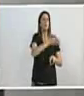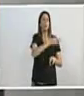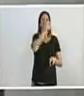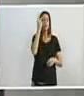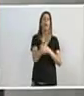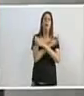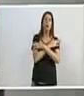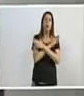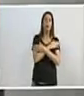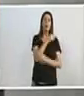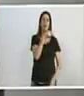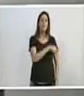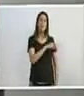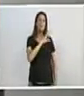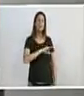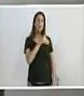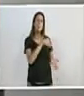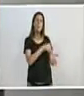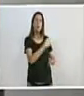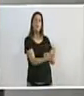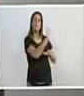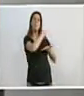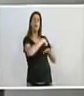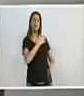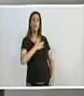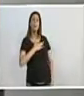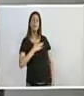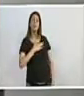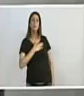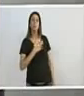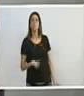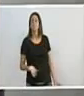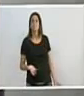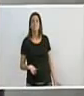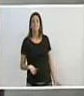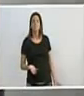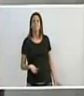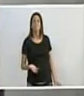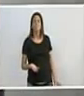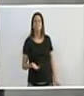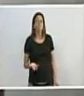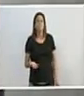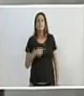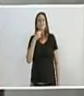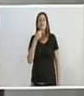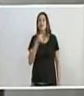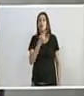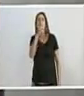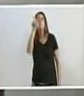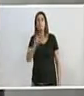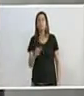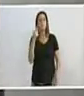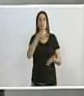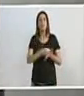acompanhante que ganha um salário mínimo, que está desempregado, é que está pagando a minha passagem. Ninguém mais paga. O custo sai exatamente